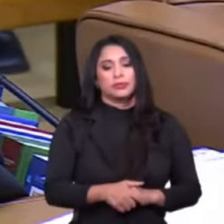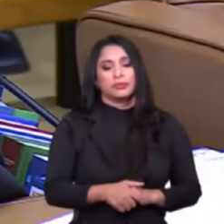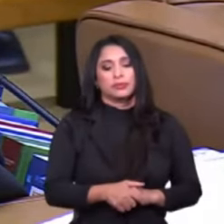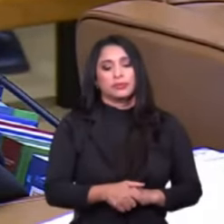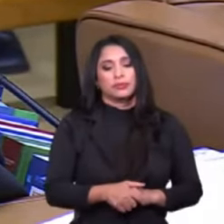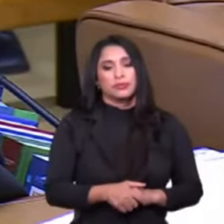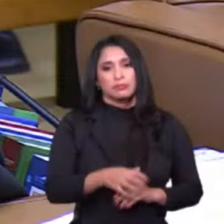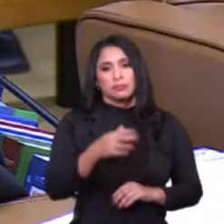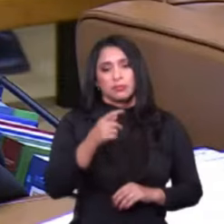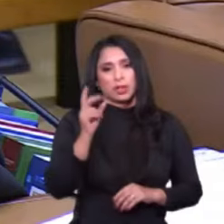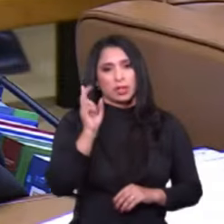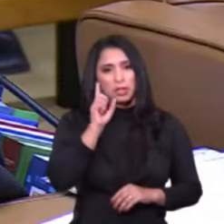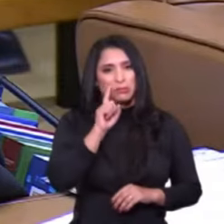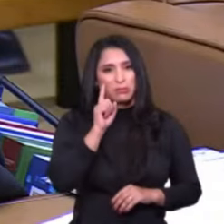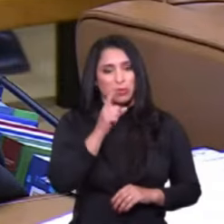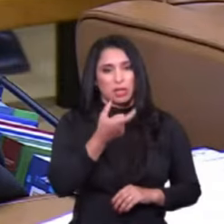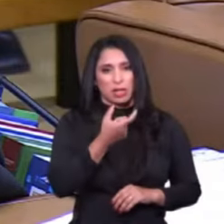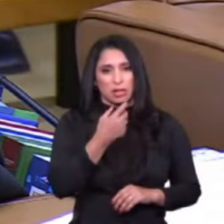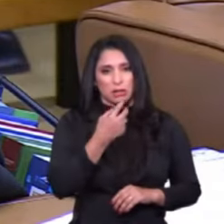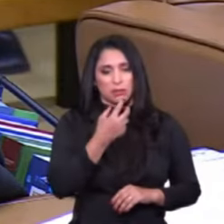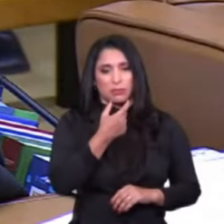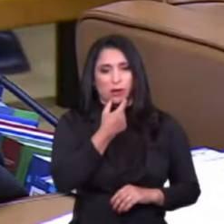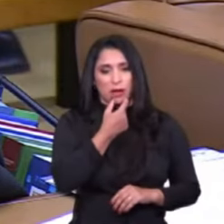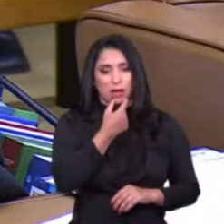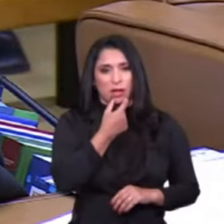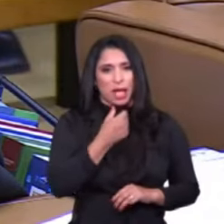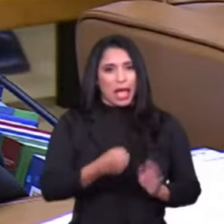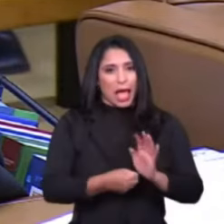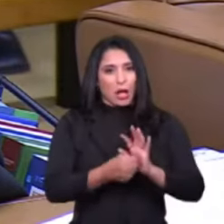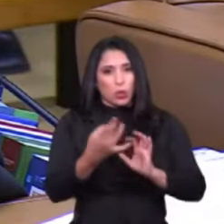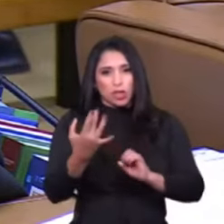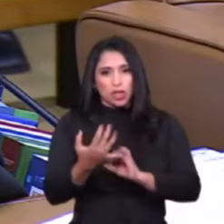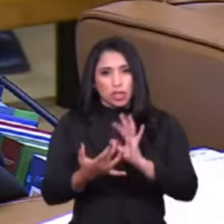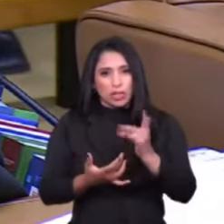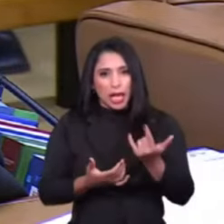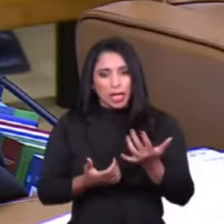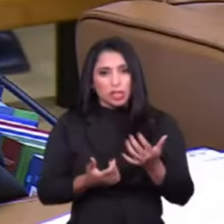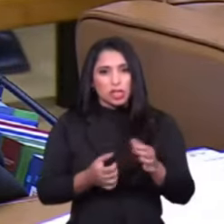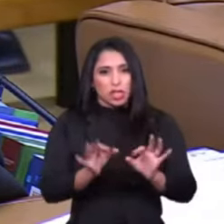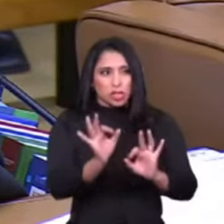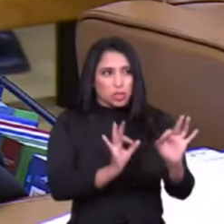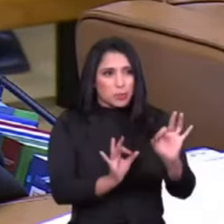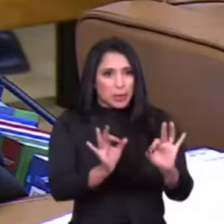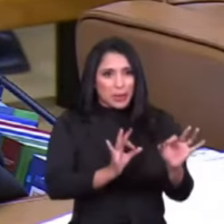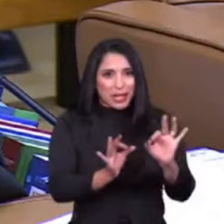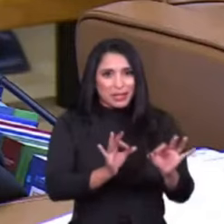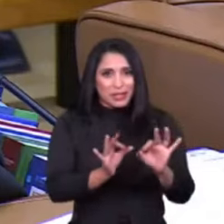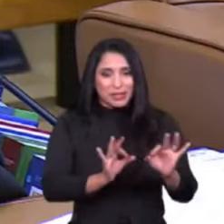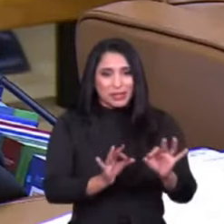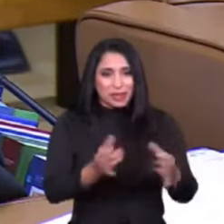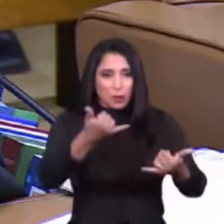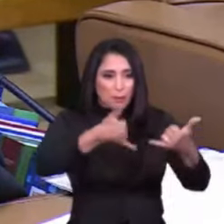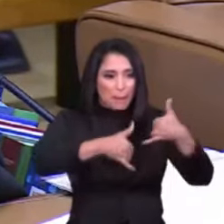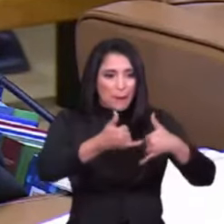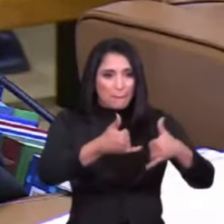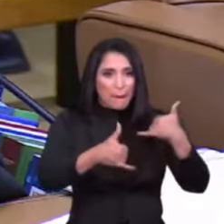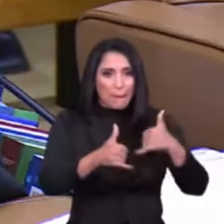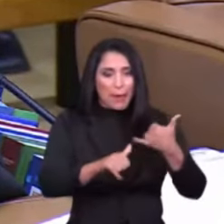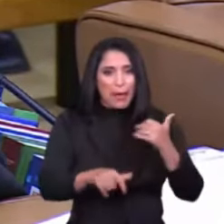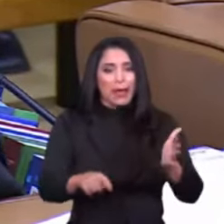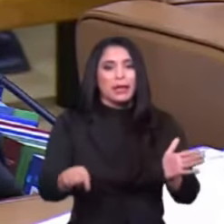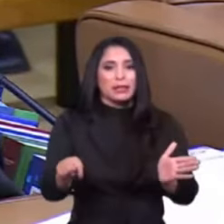Areas, o número de laboratórios clandestinos nessa região subiu de 2020 de 11